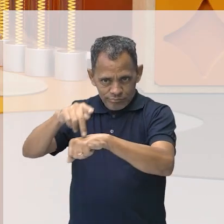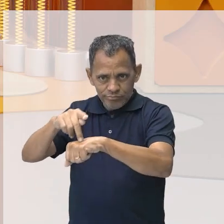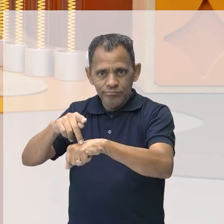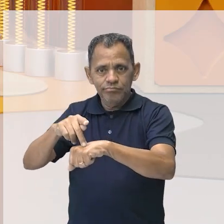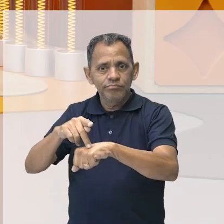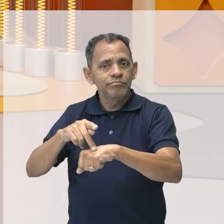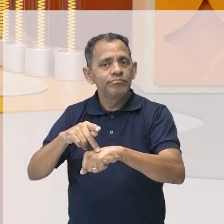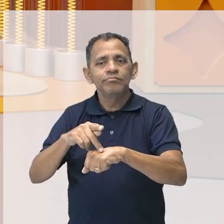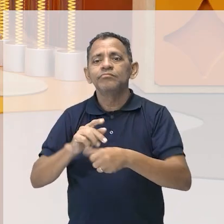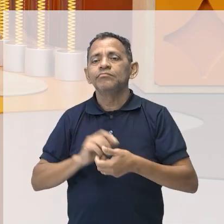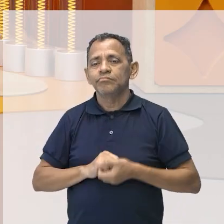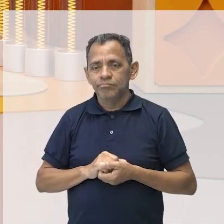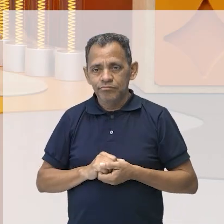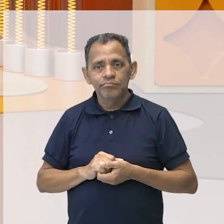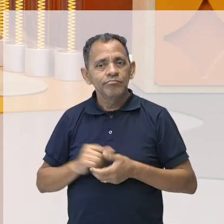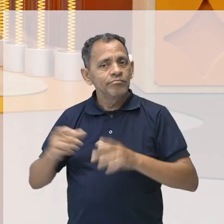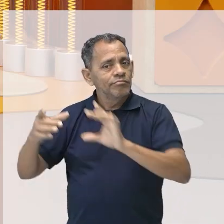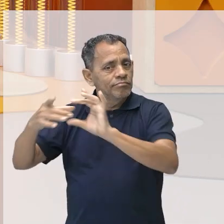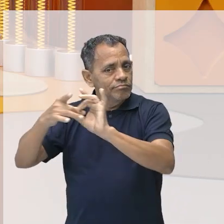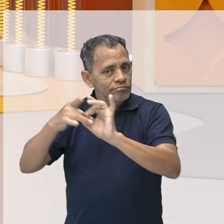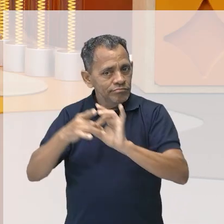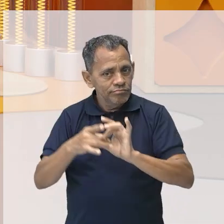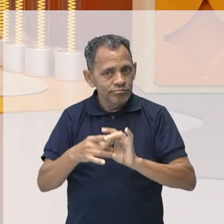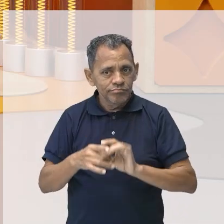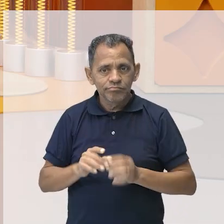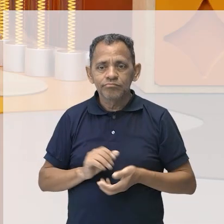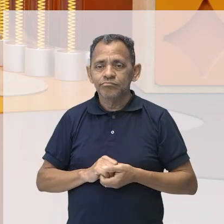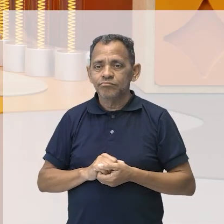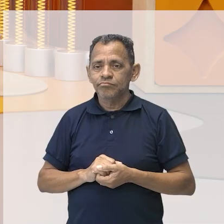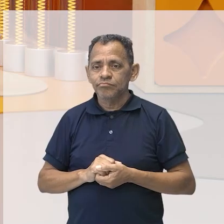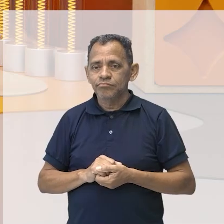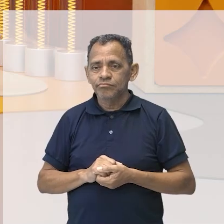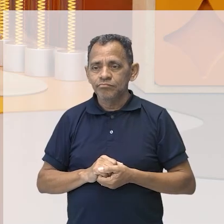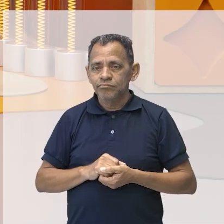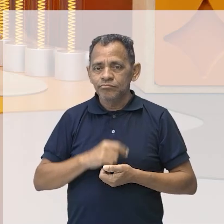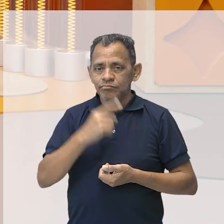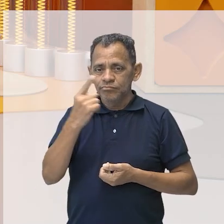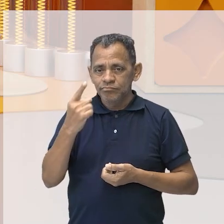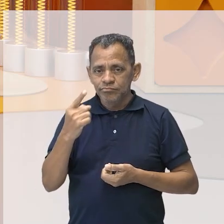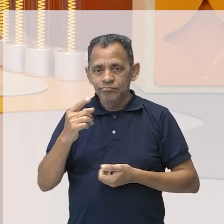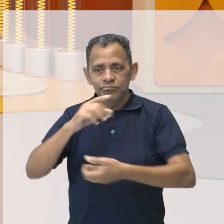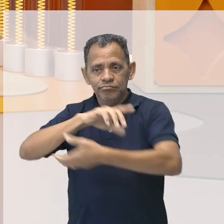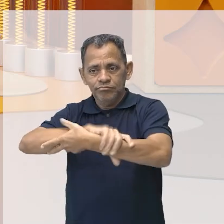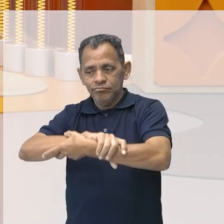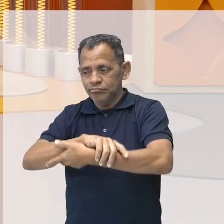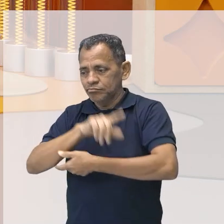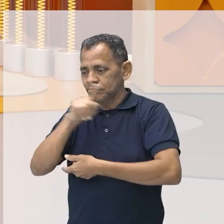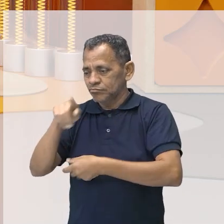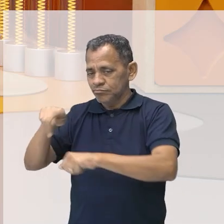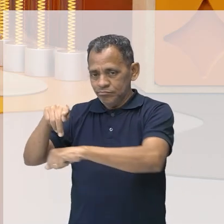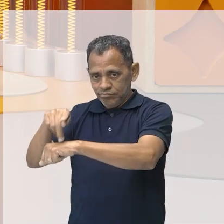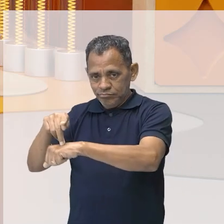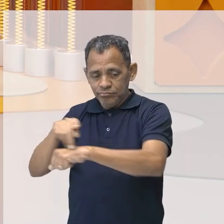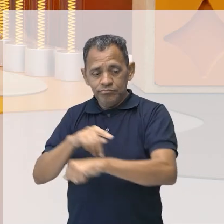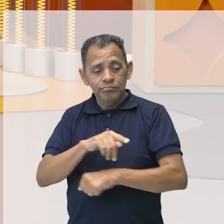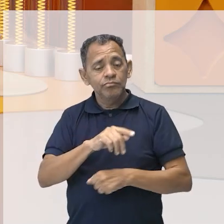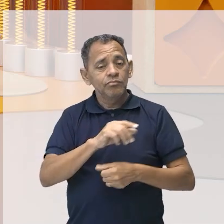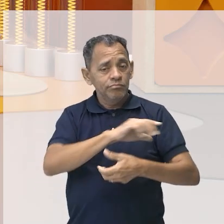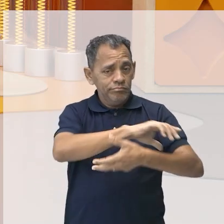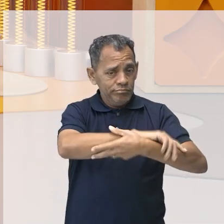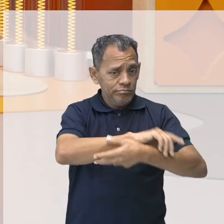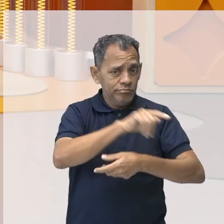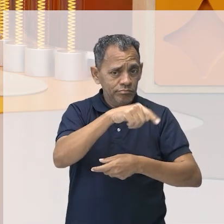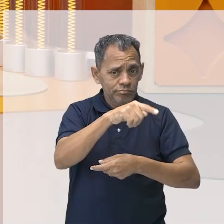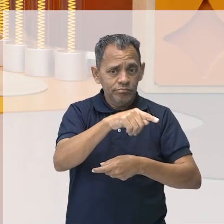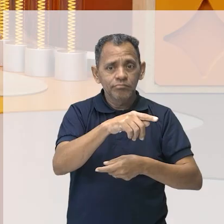constante conexão. Uns podem estar de um lado de algum país e outros podem estar de outro. Então, isso vai